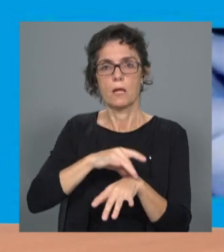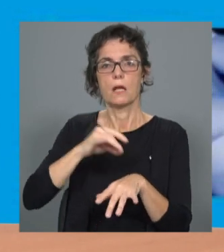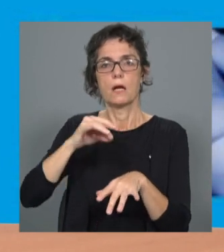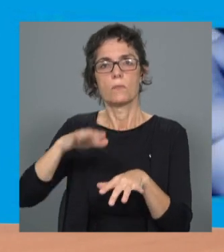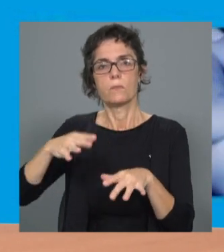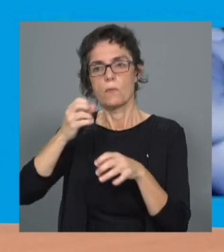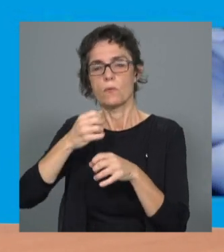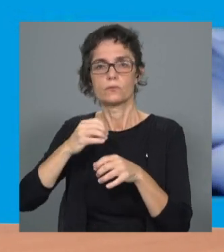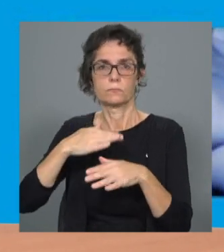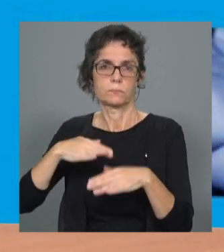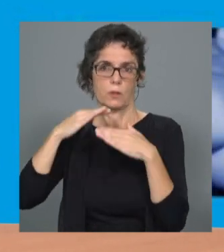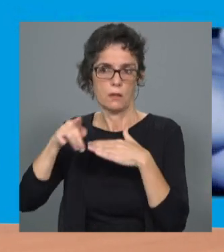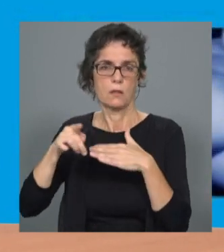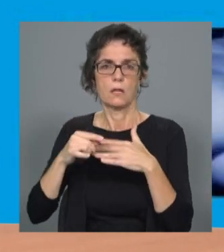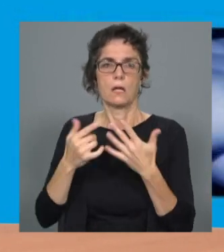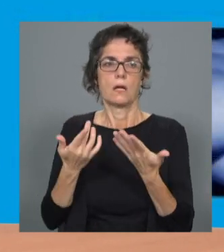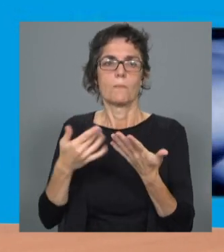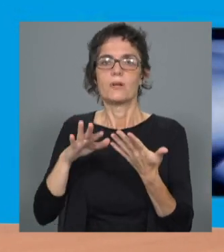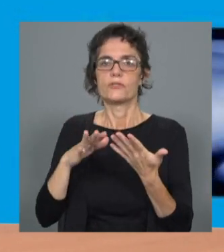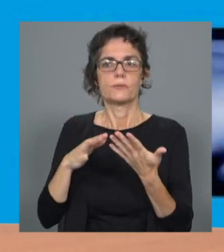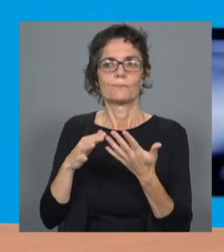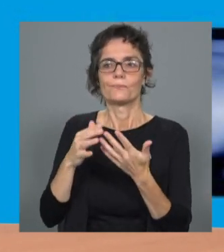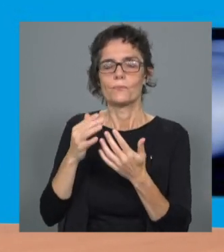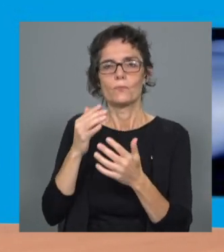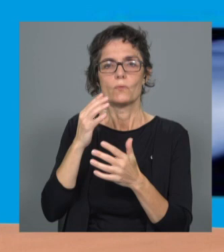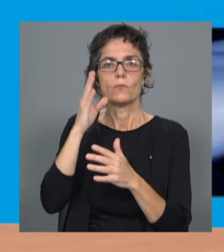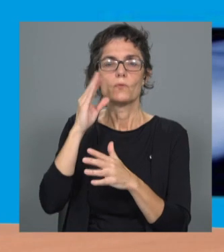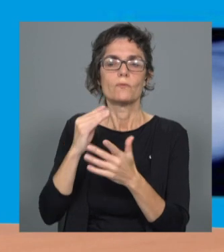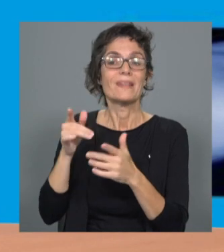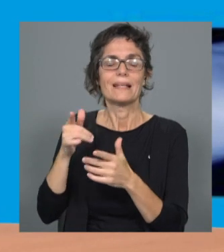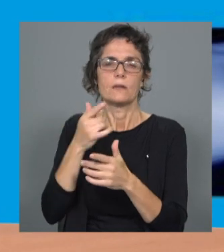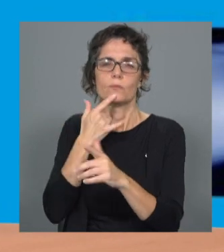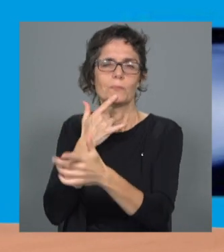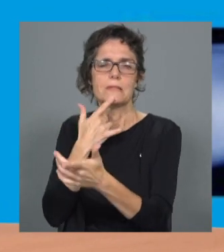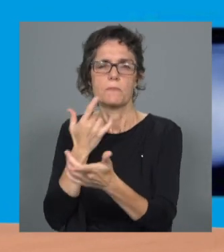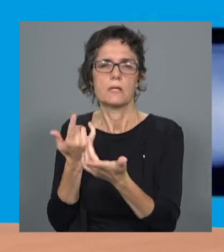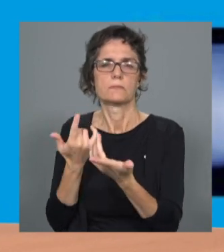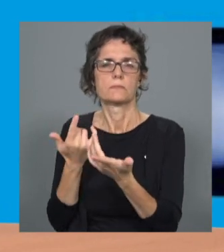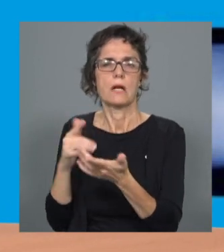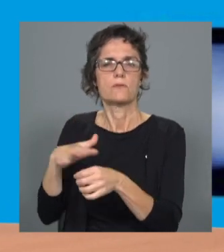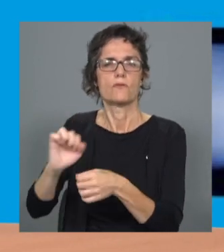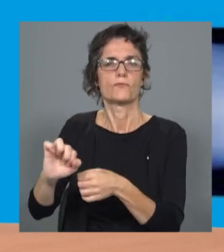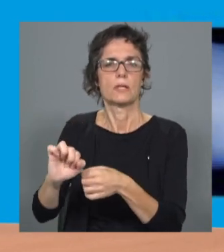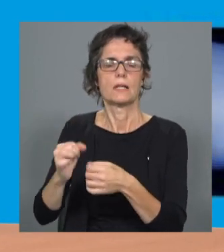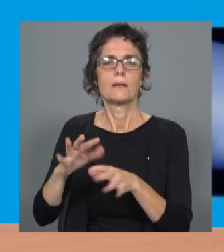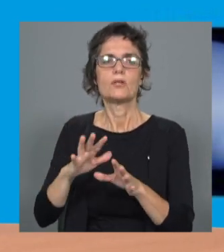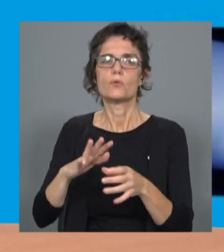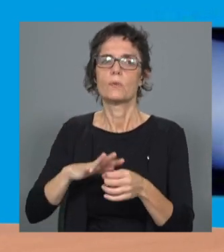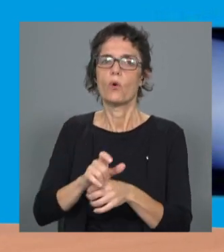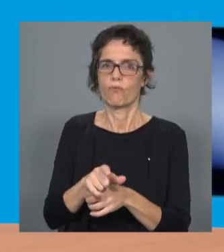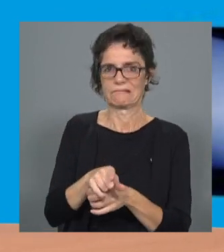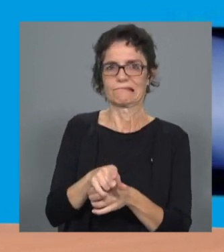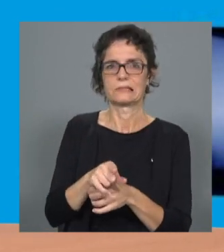que estava a passar, mas que estava em termos de Covid estava estável.